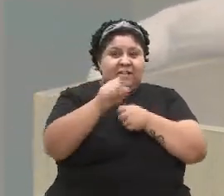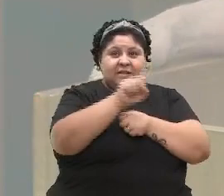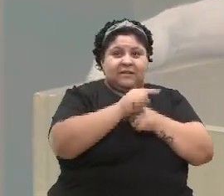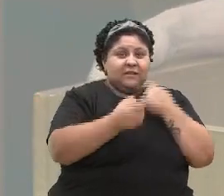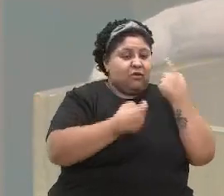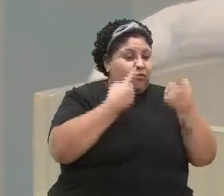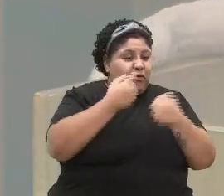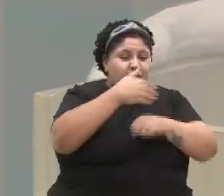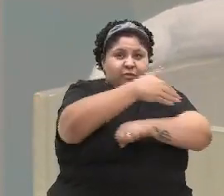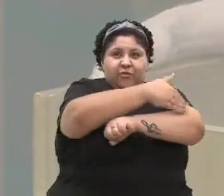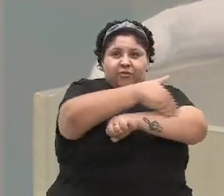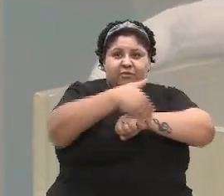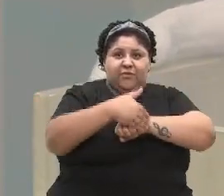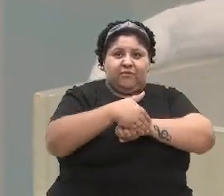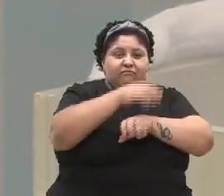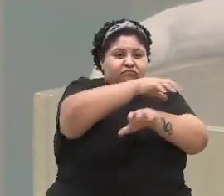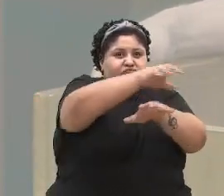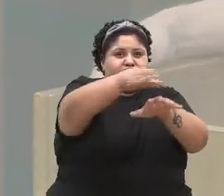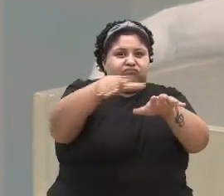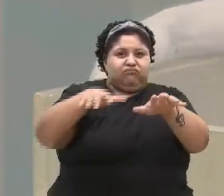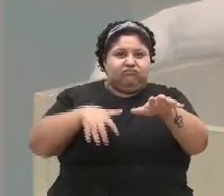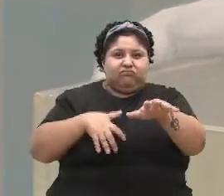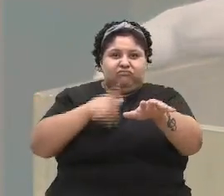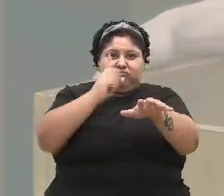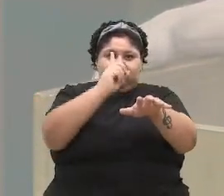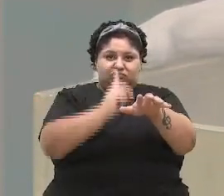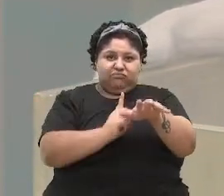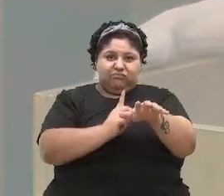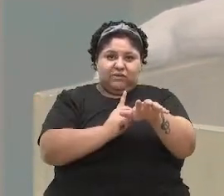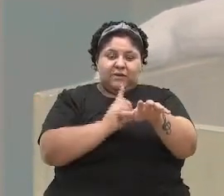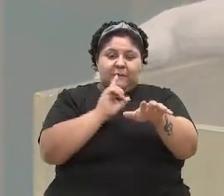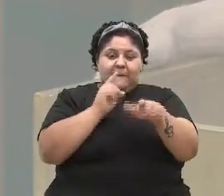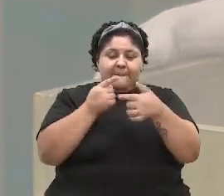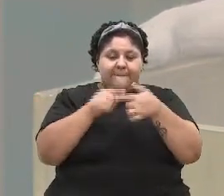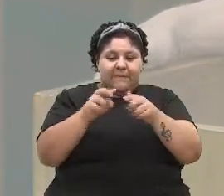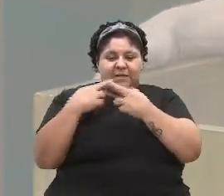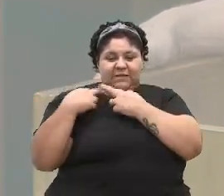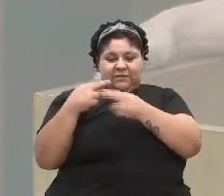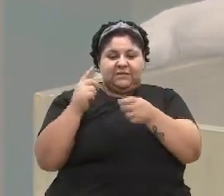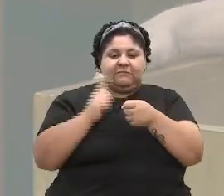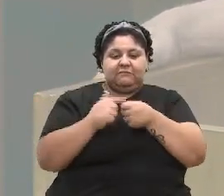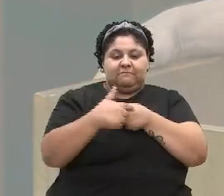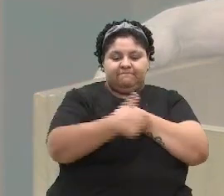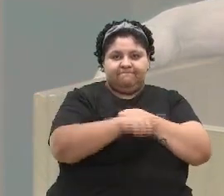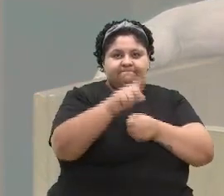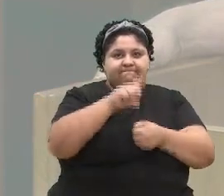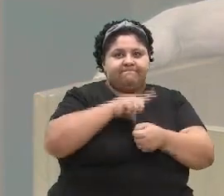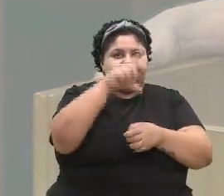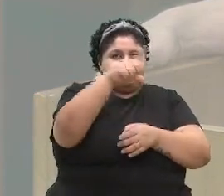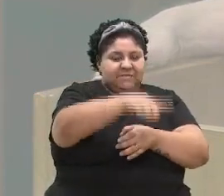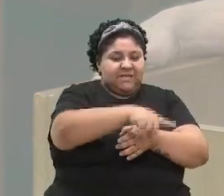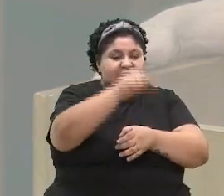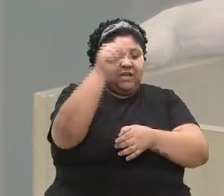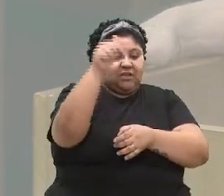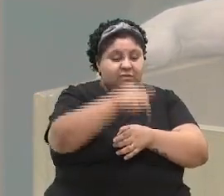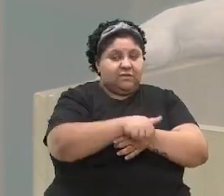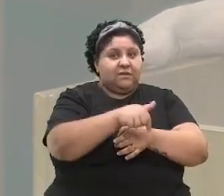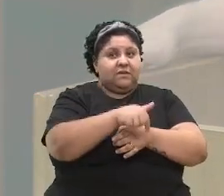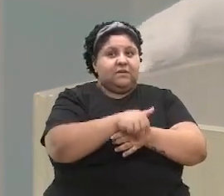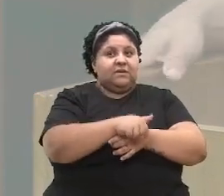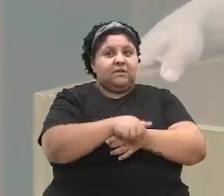uma rua em roda do meu umbigo, e sim na responsabilidade da cidade que eu tenho e fui eleito para estar aqui. É nisso que eu vou